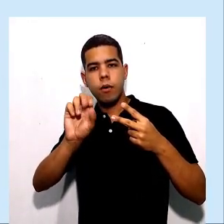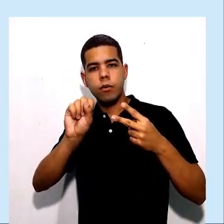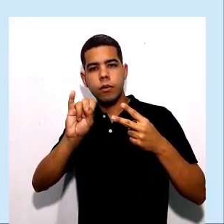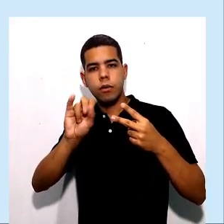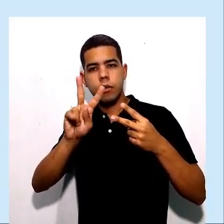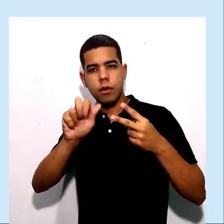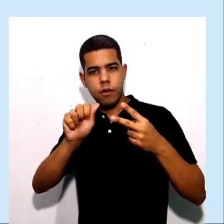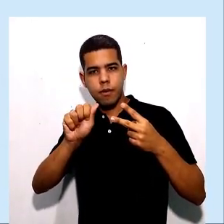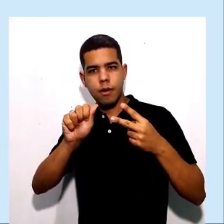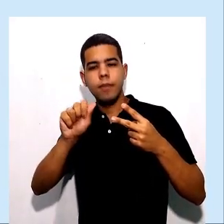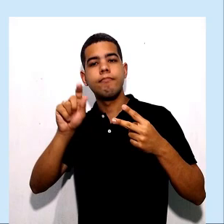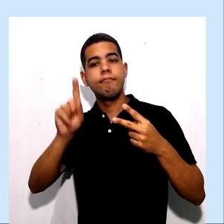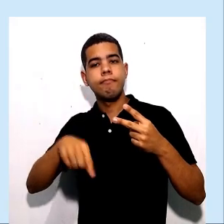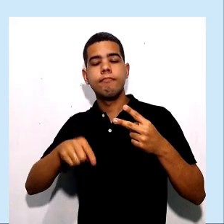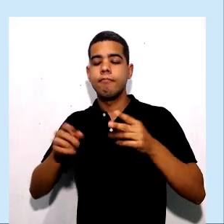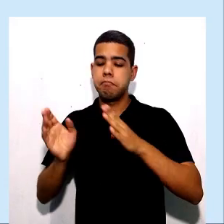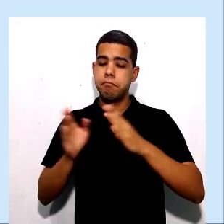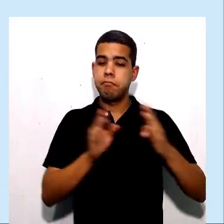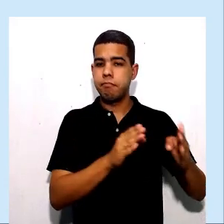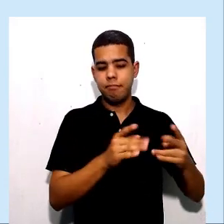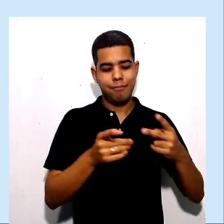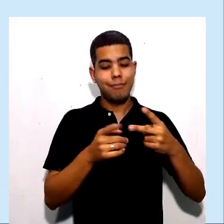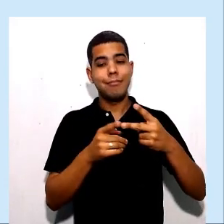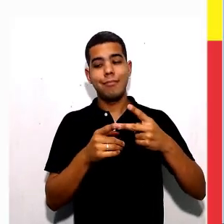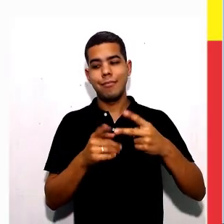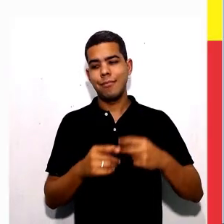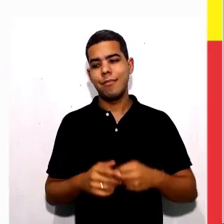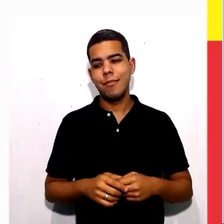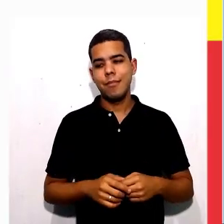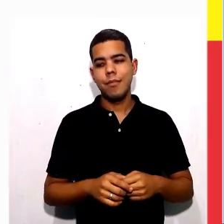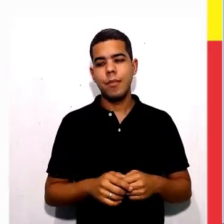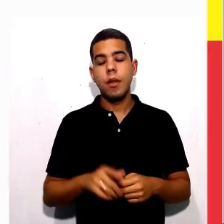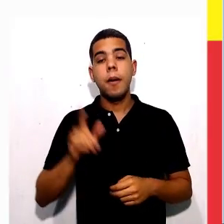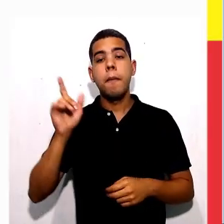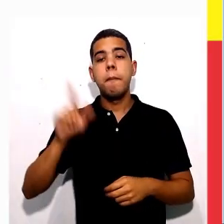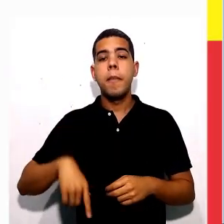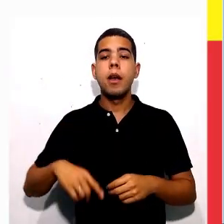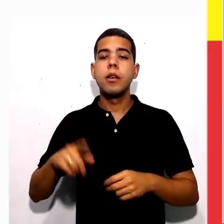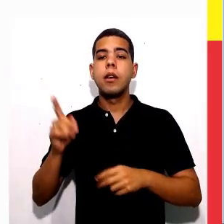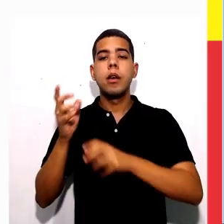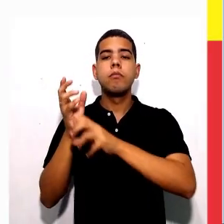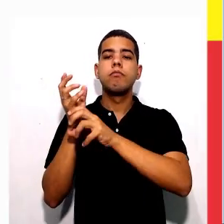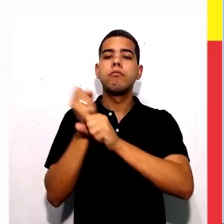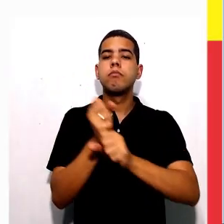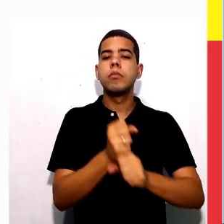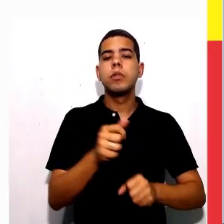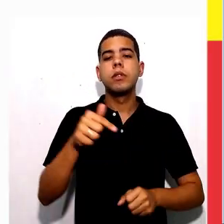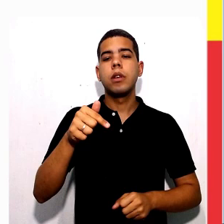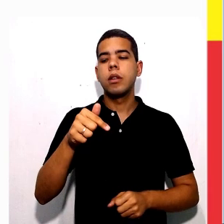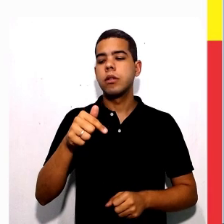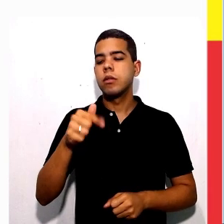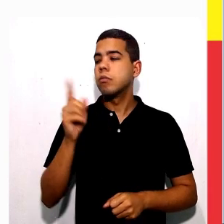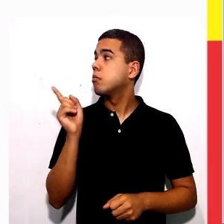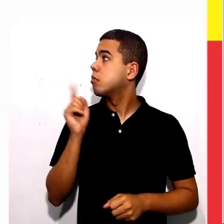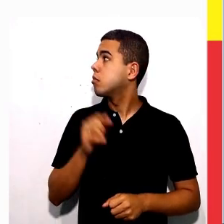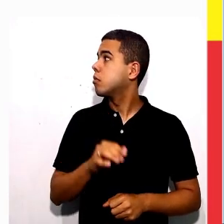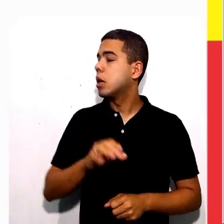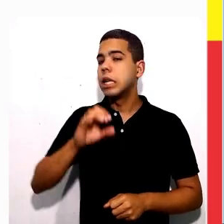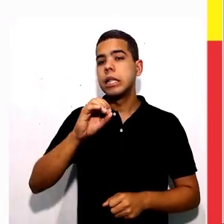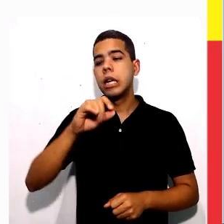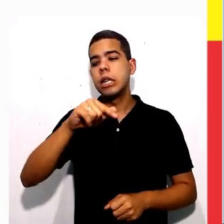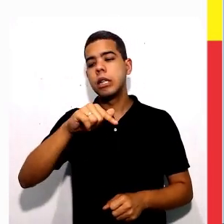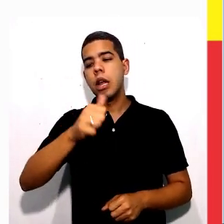décimo triângulo. Então, é uma sequência não recursiva. E o múltiplo de 7? 0,